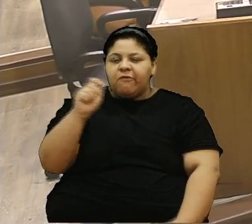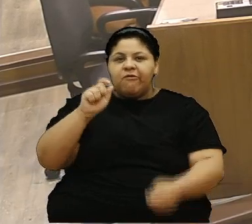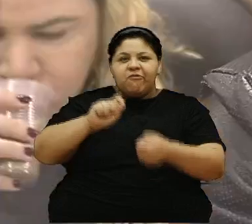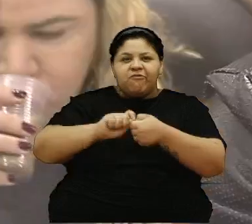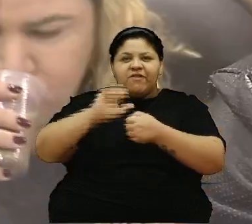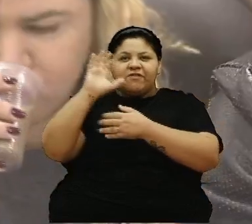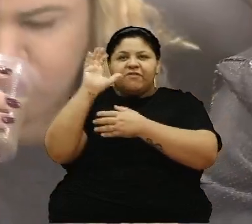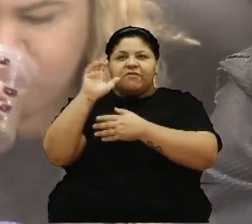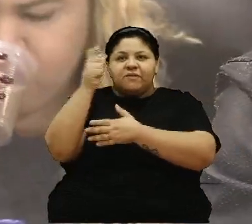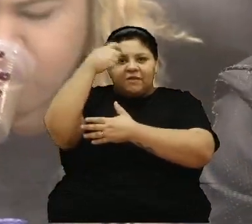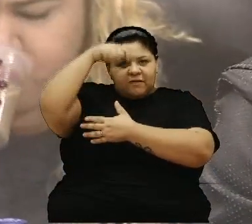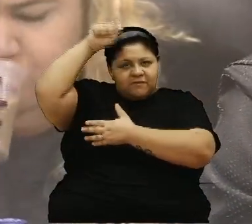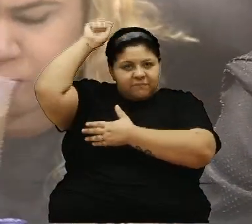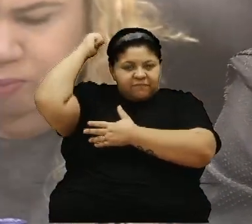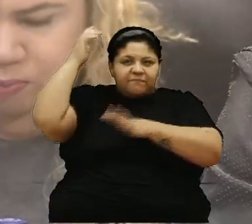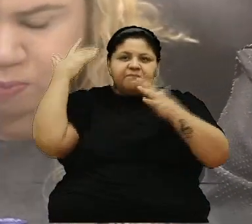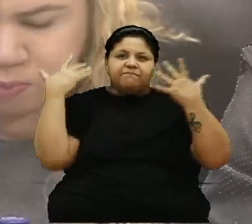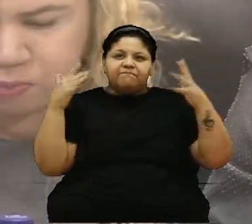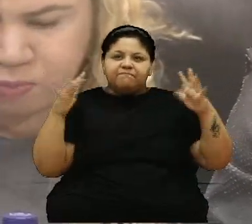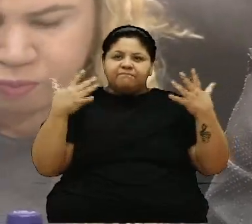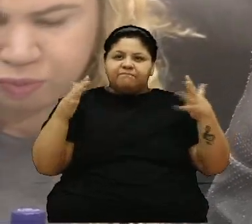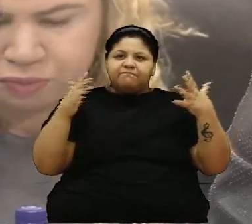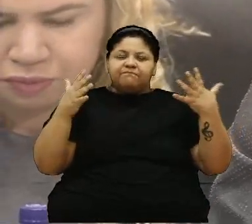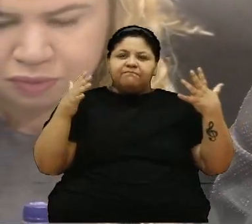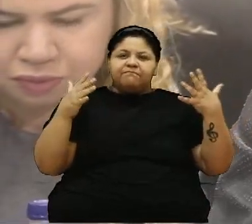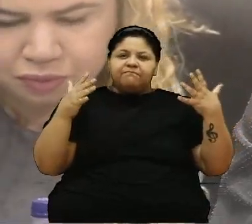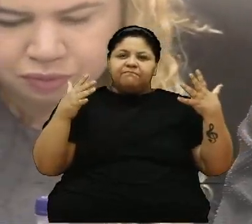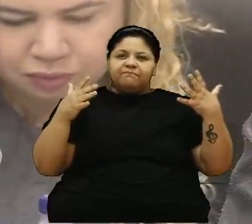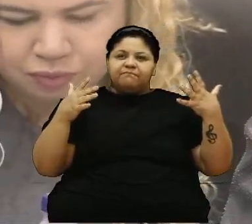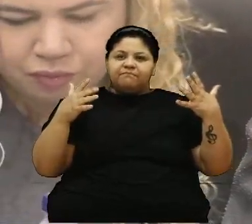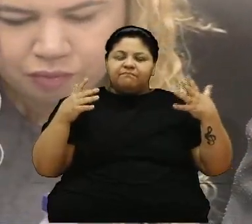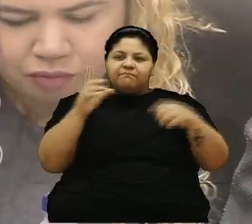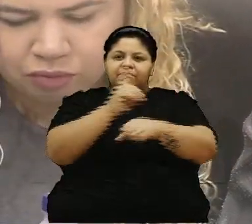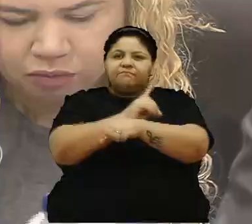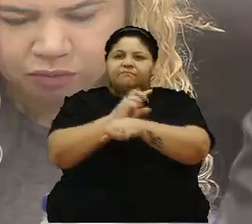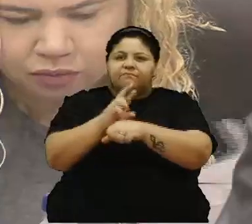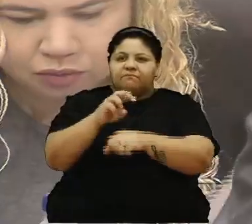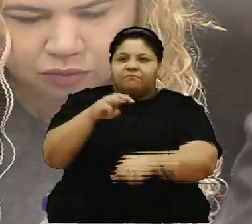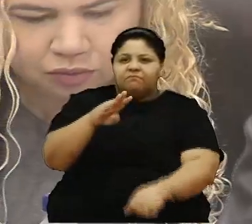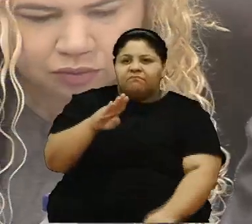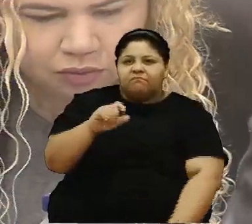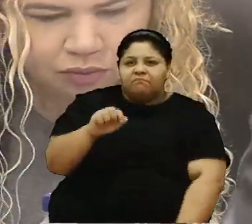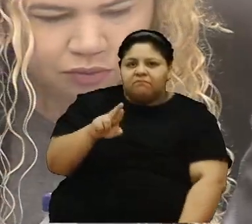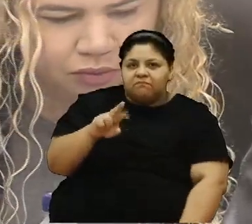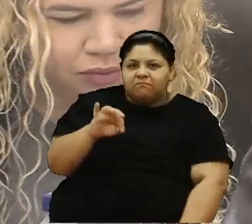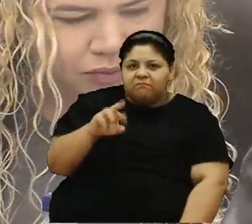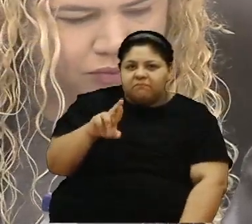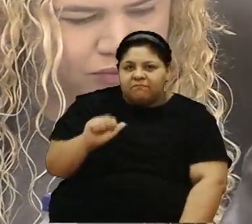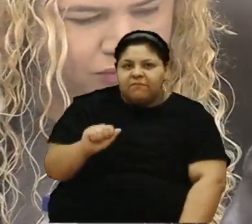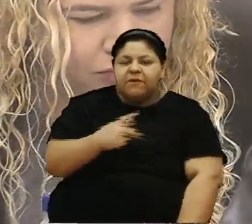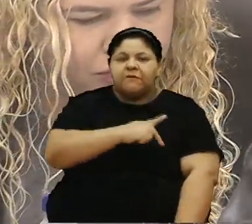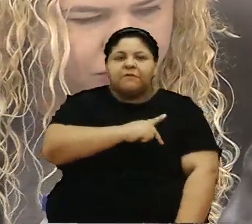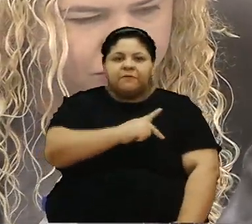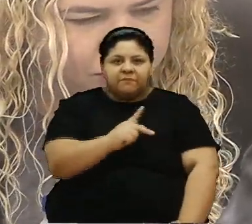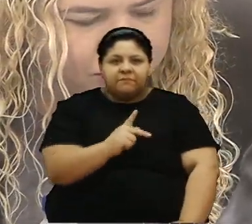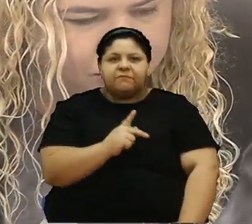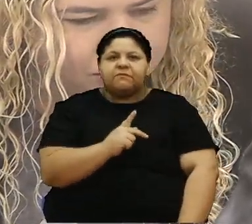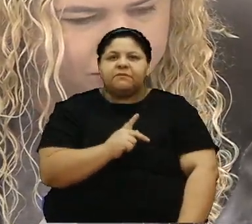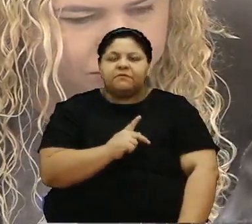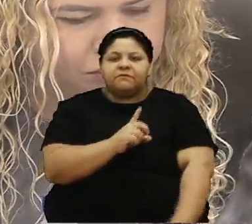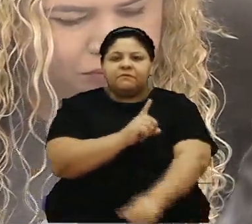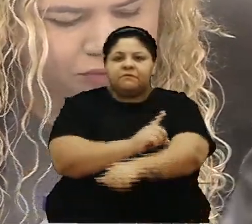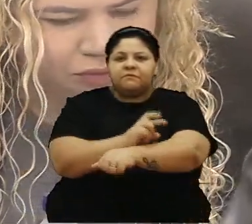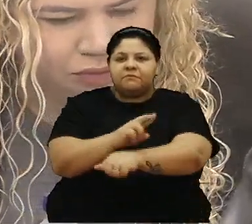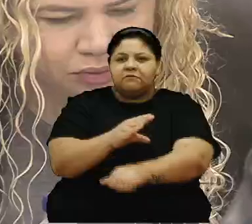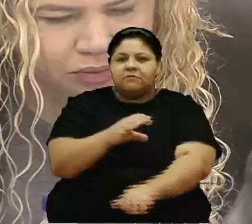Sul. Parabenizo, então, efusivamente a doutora Bartira Merlin, presidente empossada, a doutora